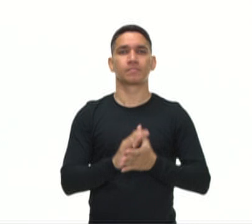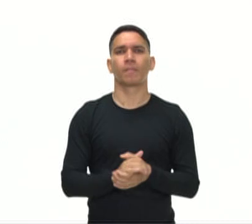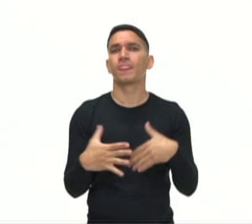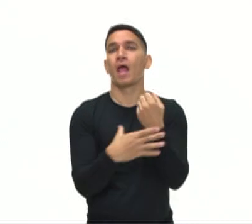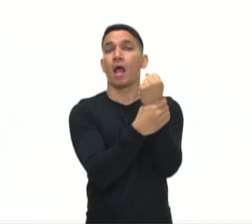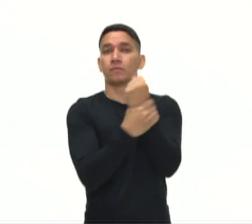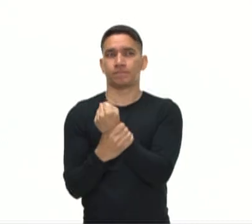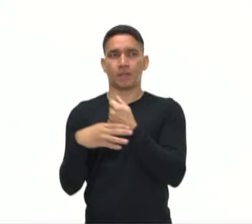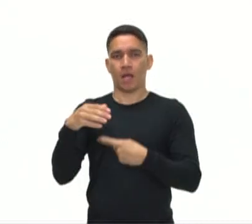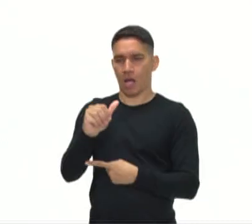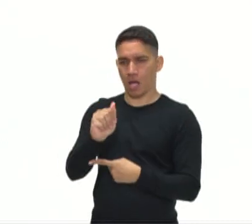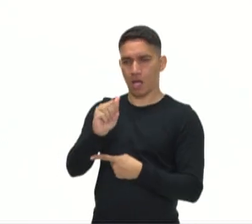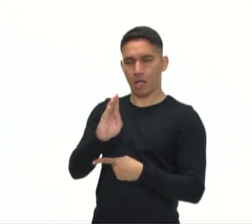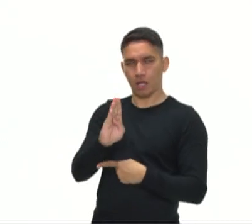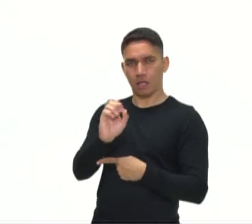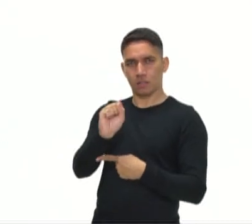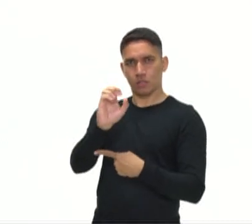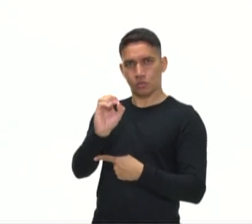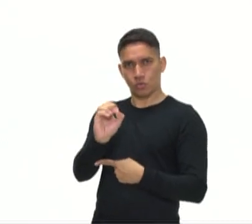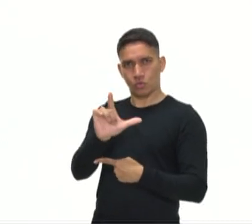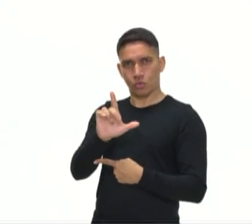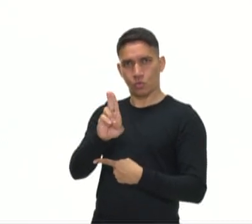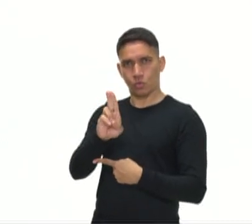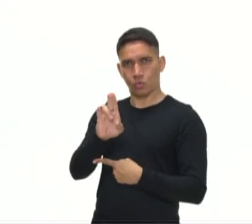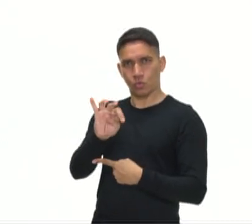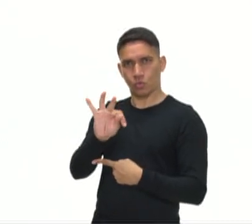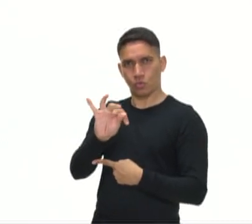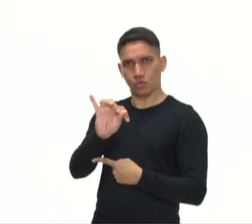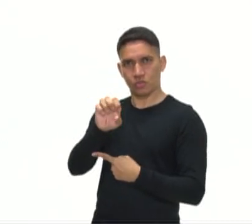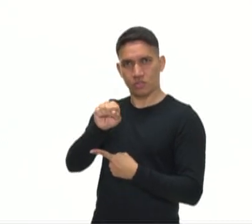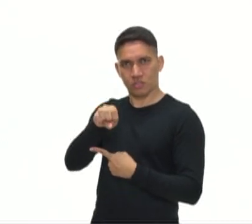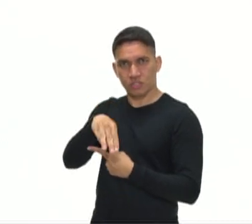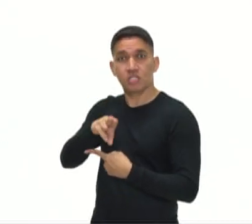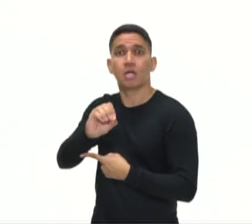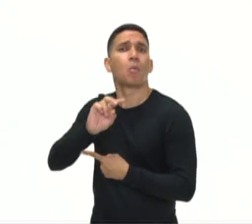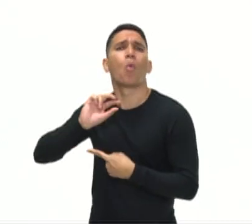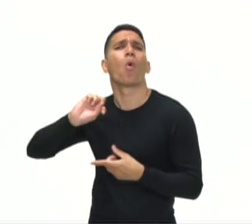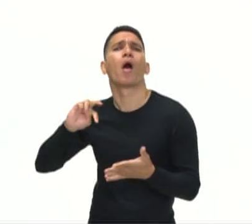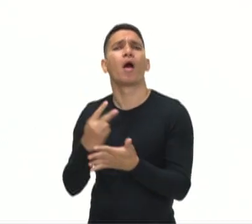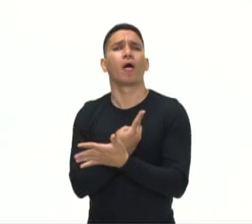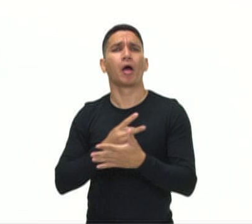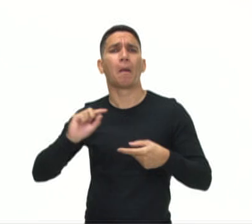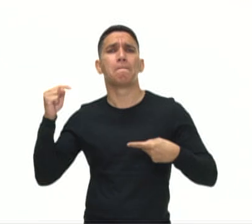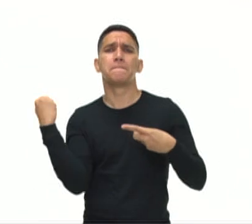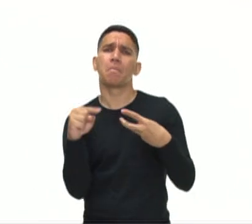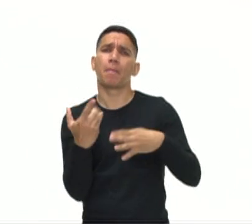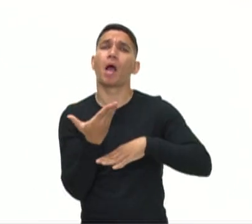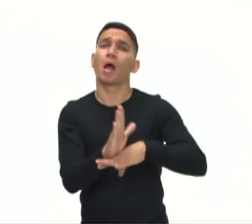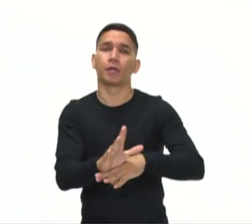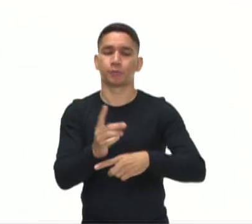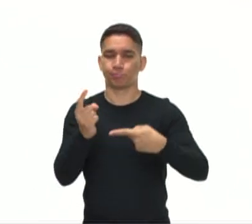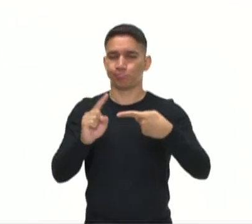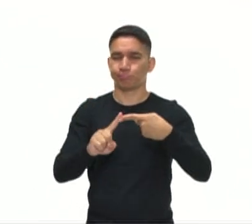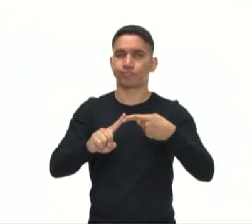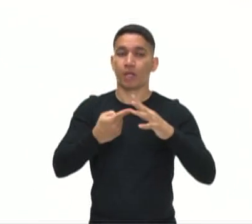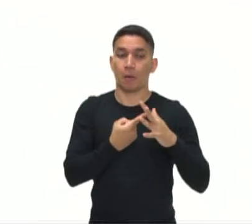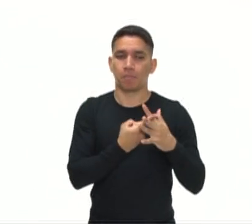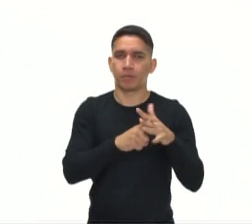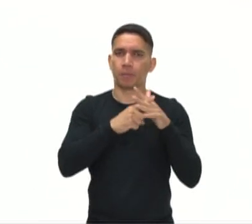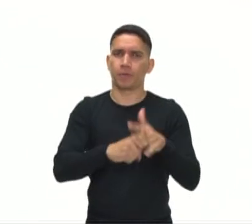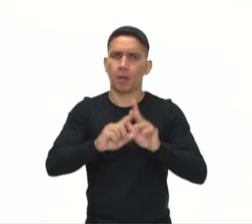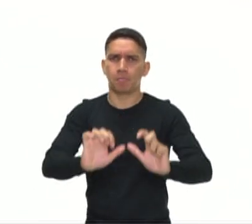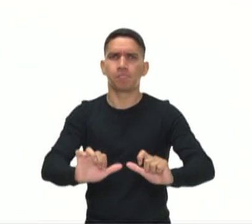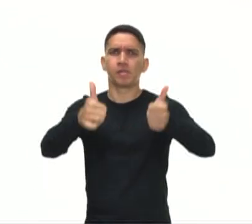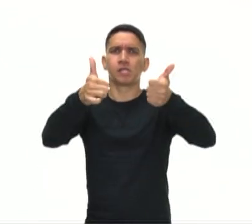Absolutismo. Entre os fatores que contribuíram para o estabelecimento do absolutismo estão o aperfeiçoamento da imprensa,